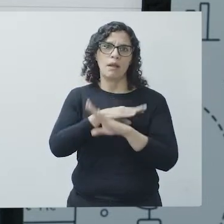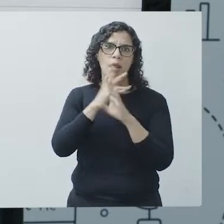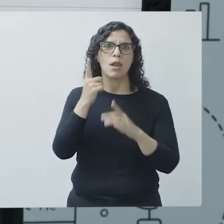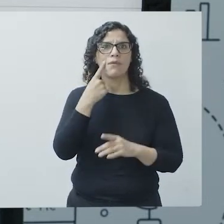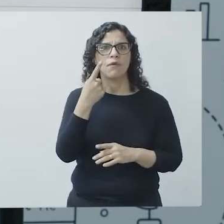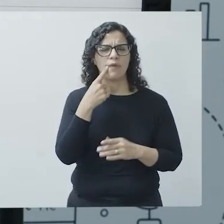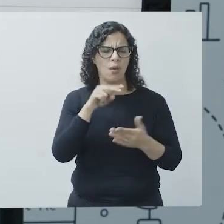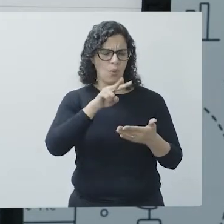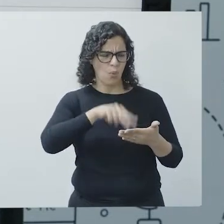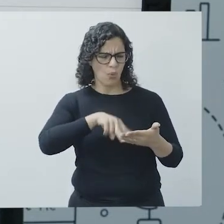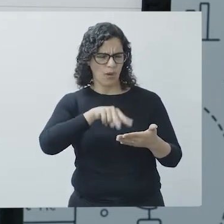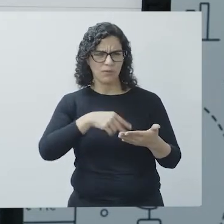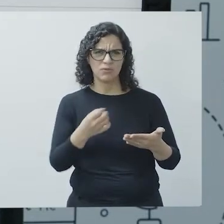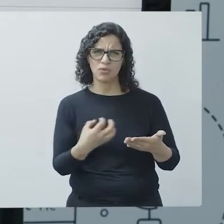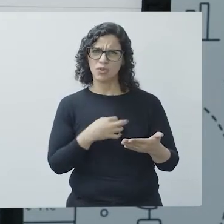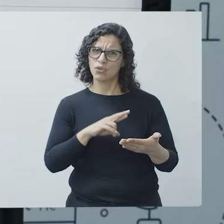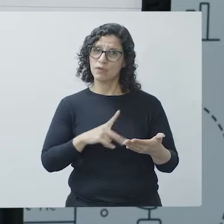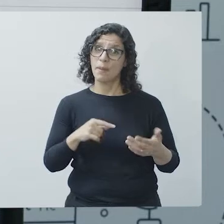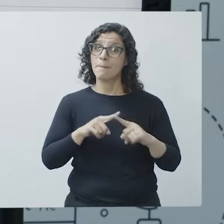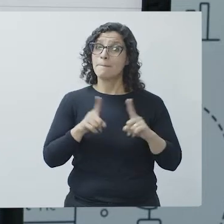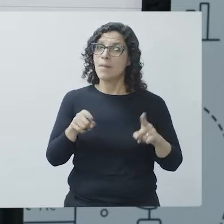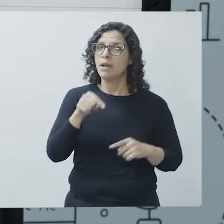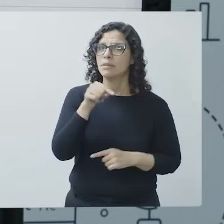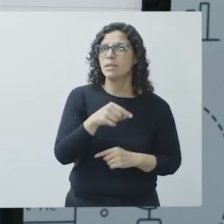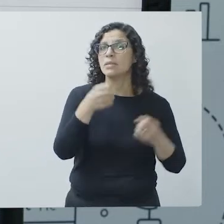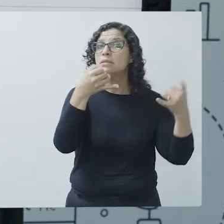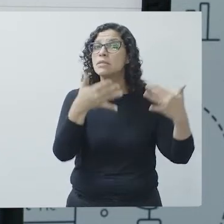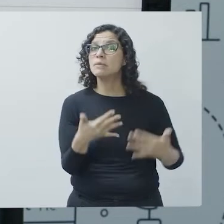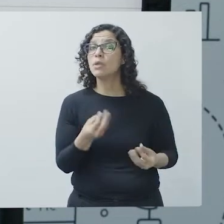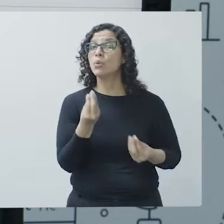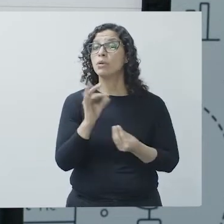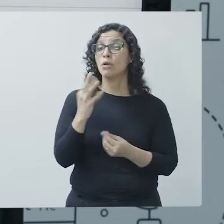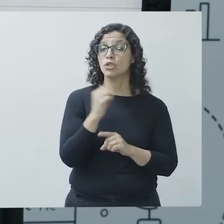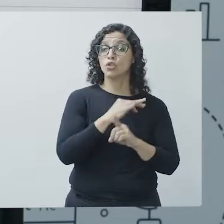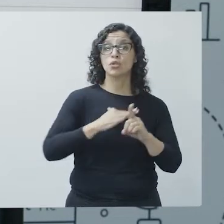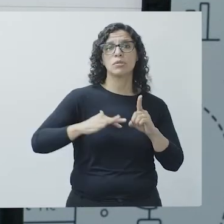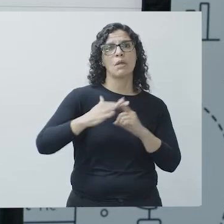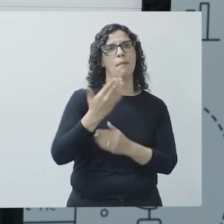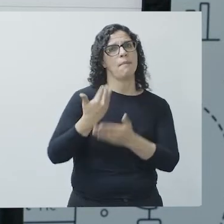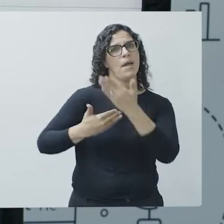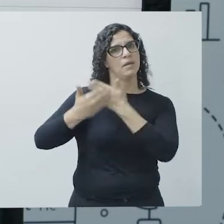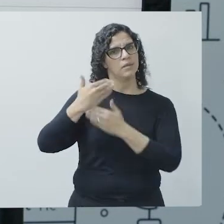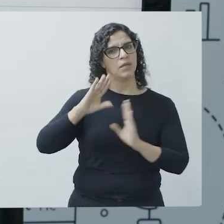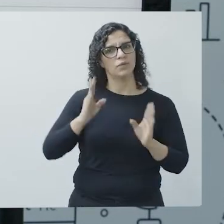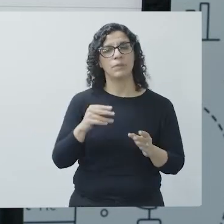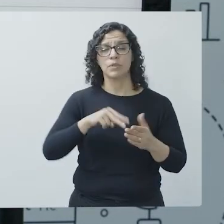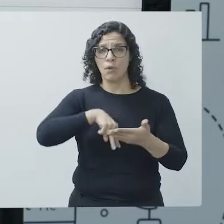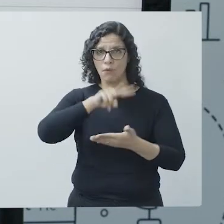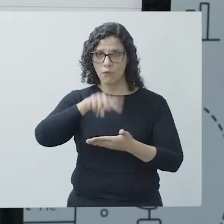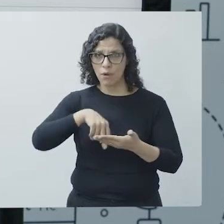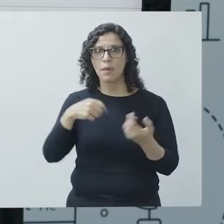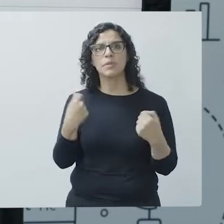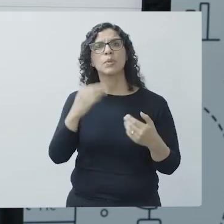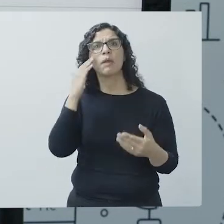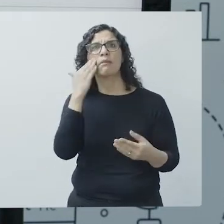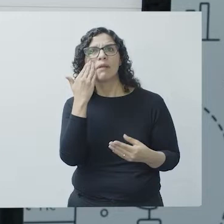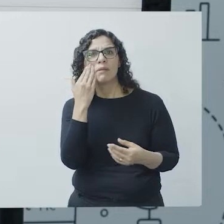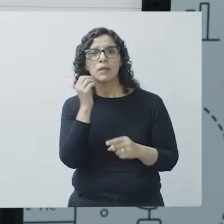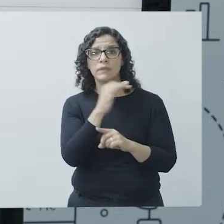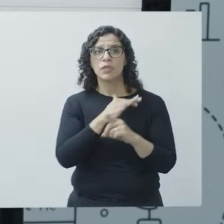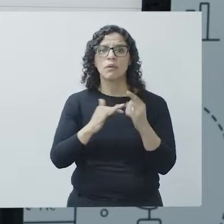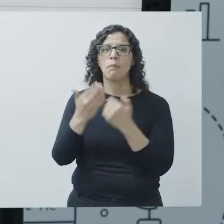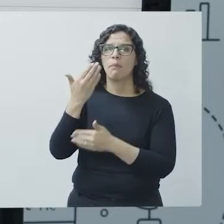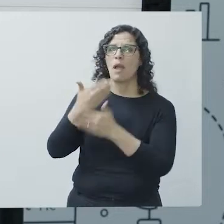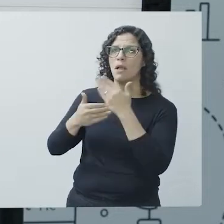aquela obra de uma outra maneira. Mas ele retratava, sim, a sociedade lá da época. Então, quando eu fizer a leitura, eu vou